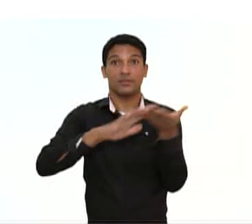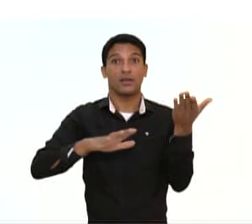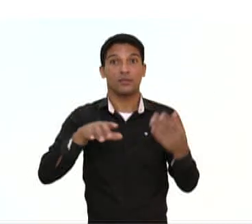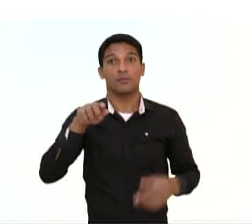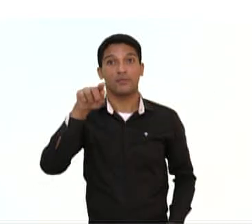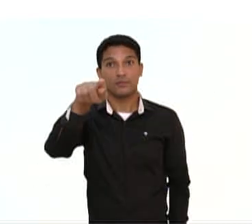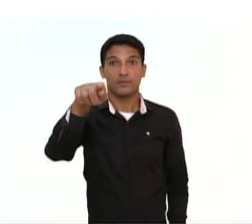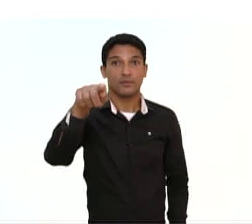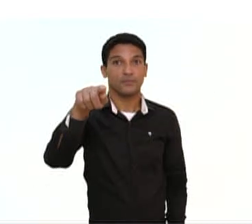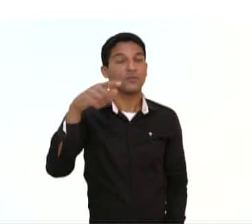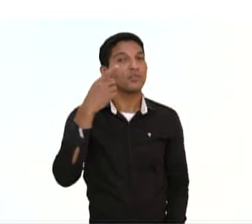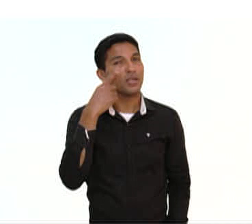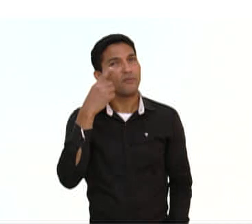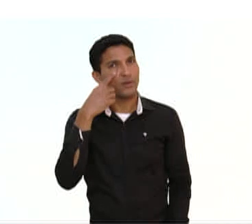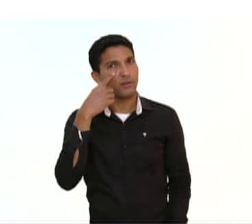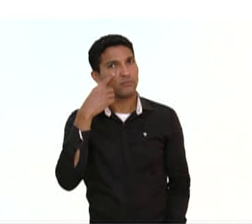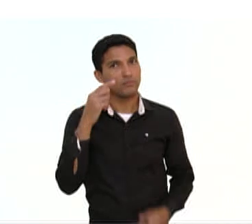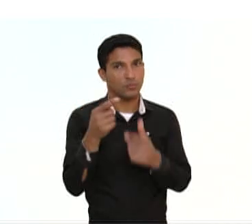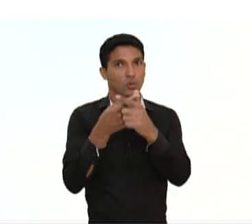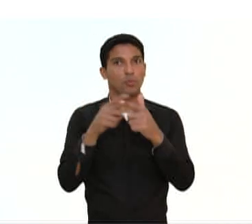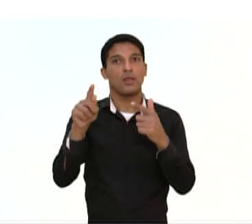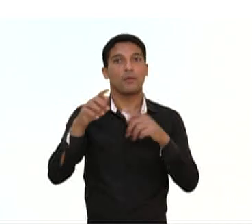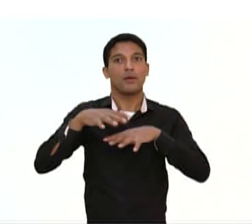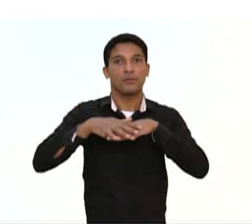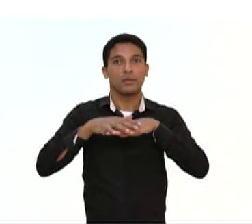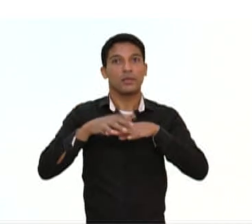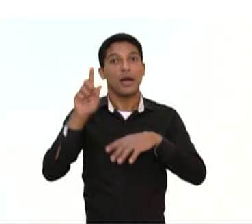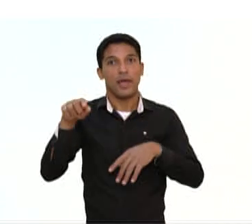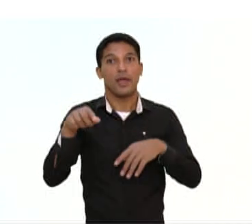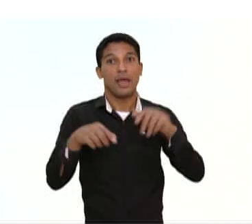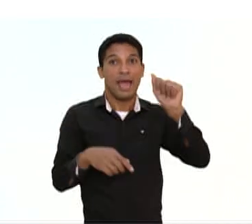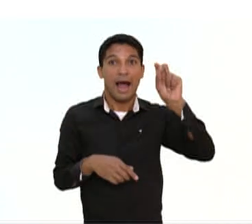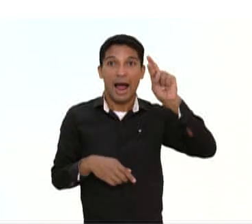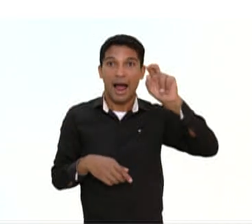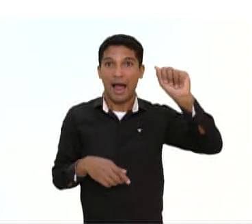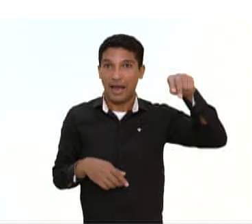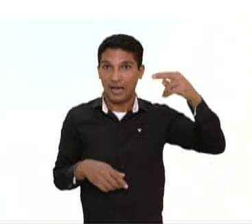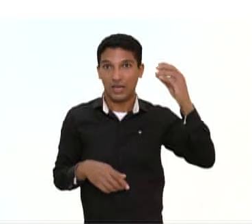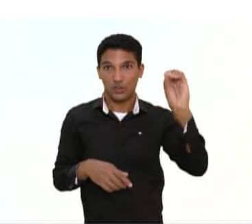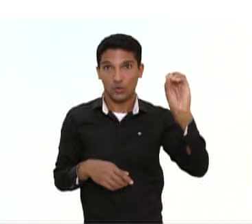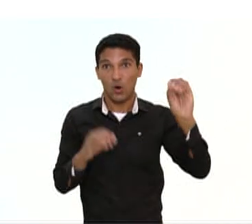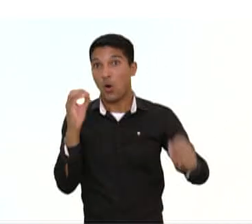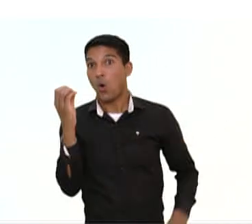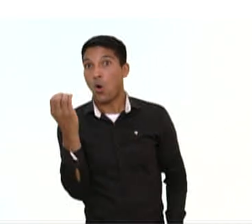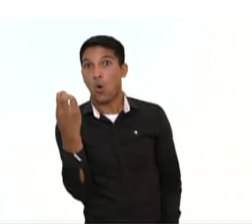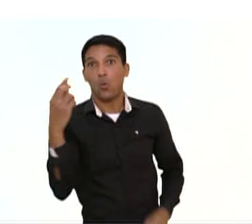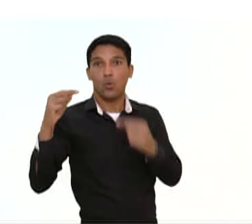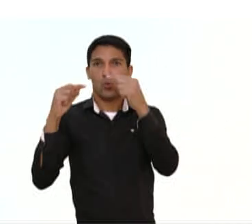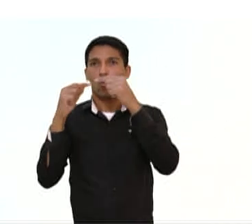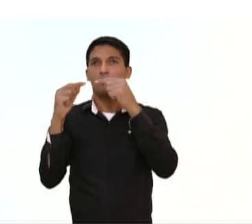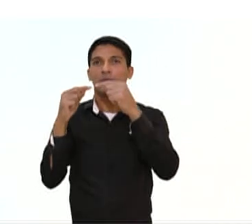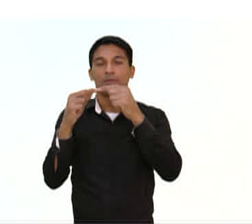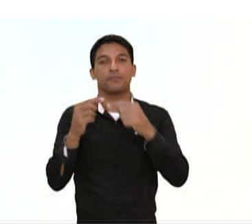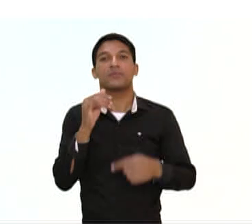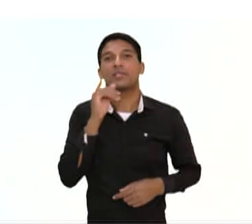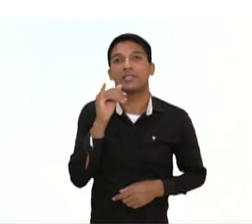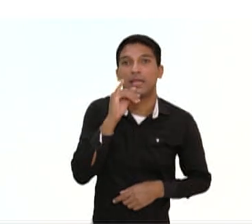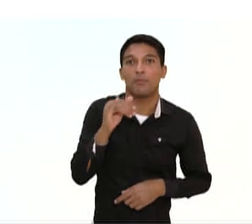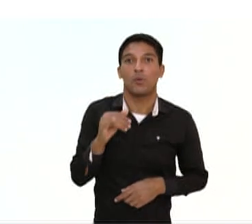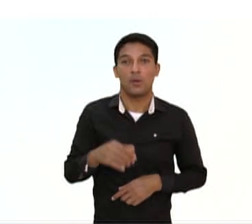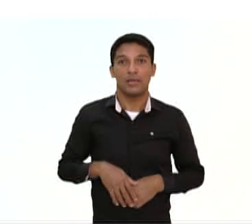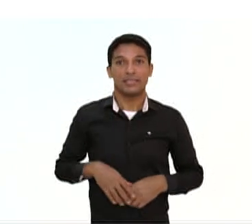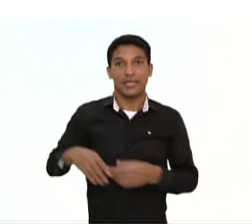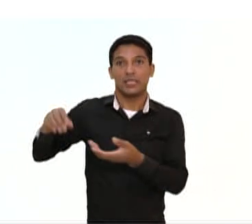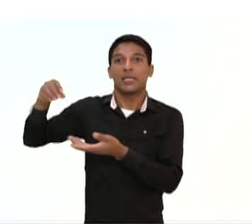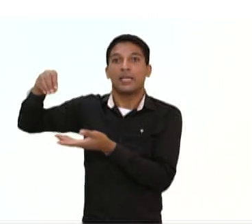problema e defina se é arranjo ou combinação. Quantas pizzas de 3 sabores podem ser produzidas com 7